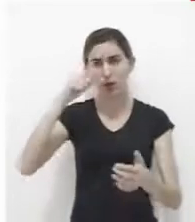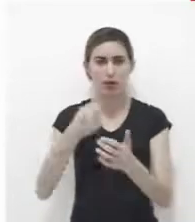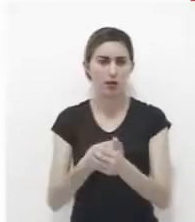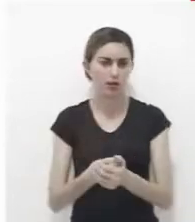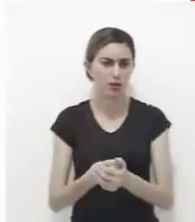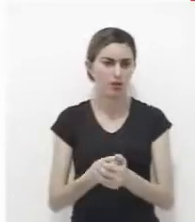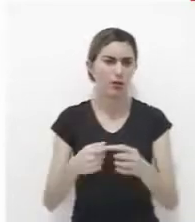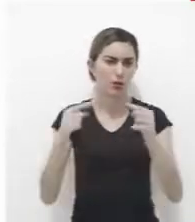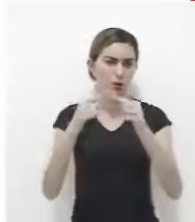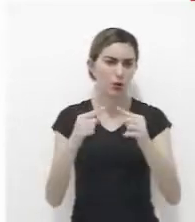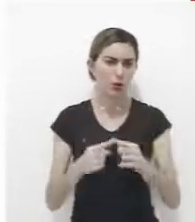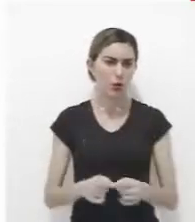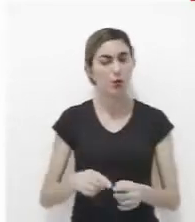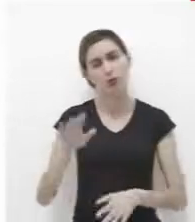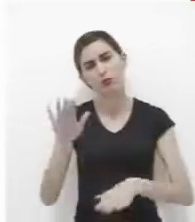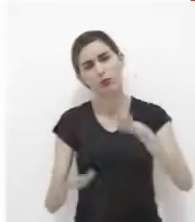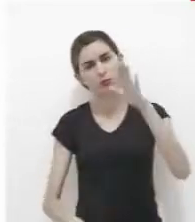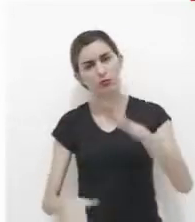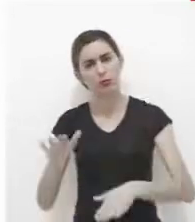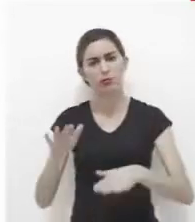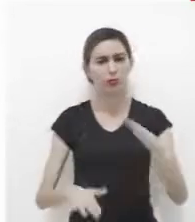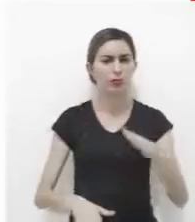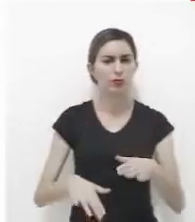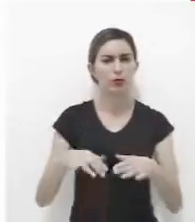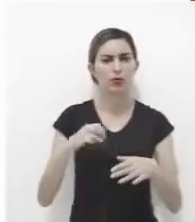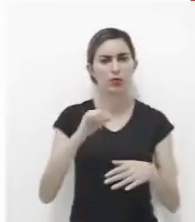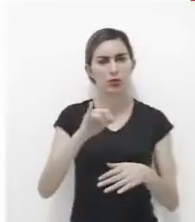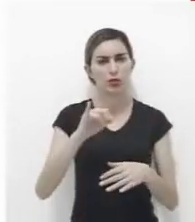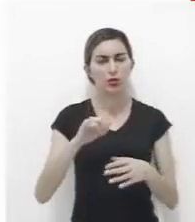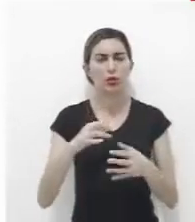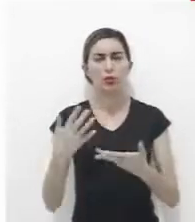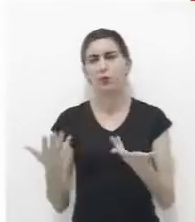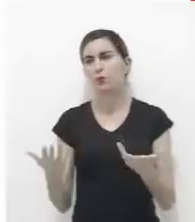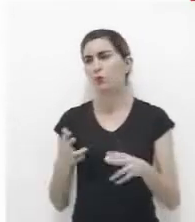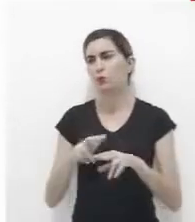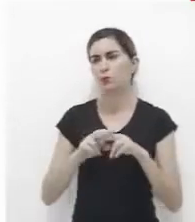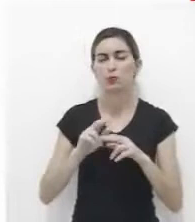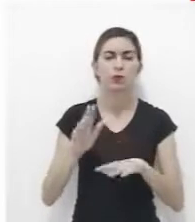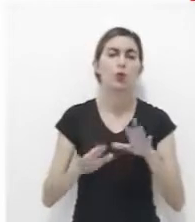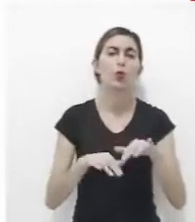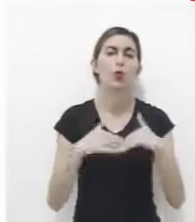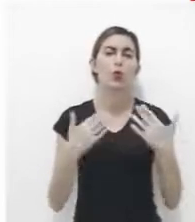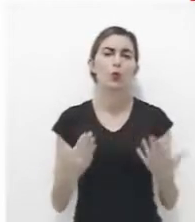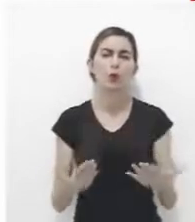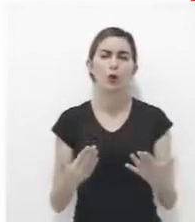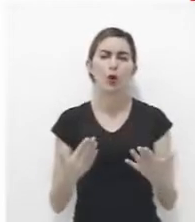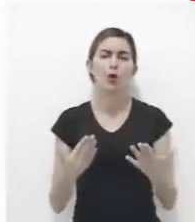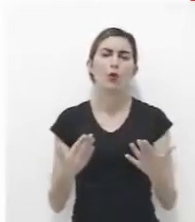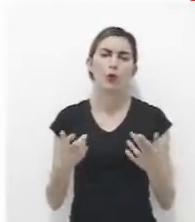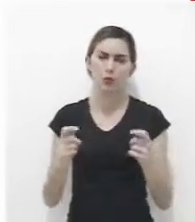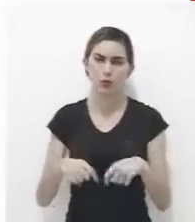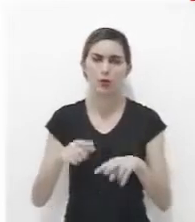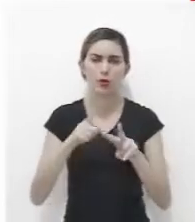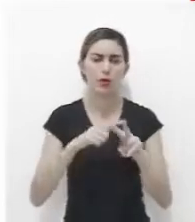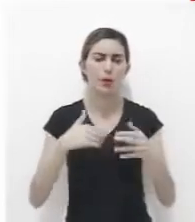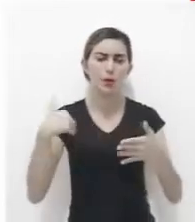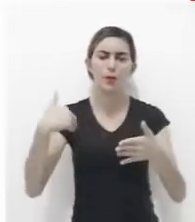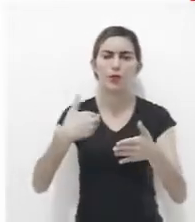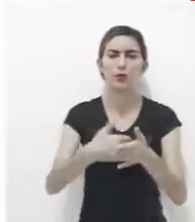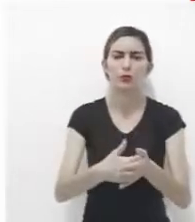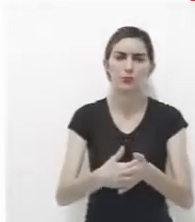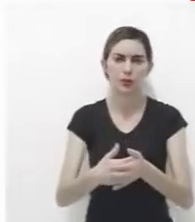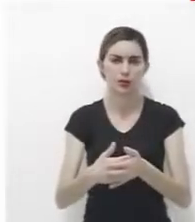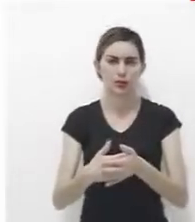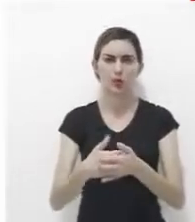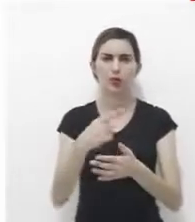vai decidir, tá? De acordo com a situação, com a circunstância, qual será, portanto,